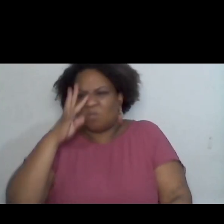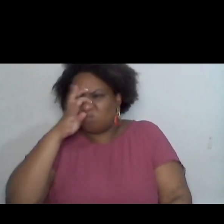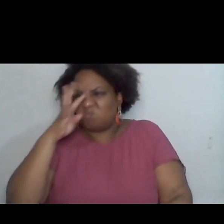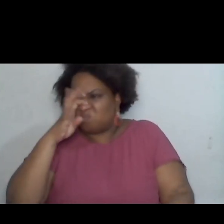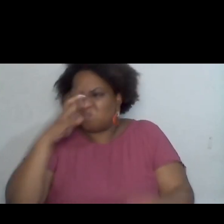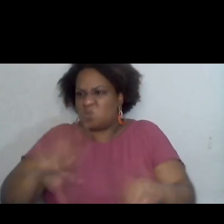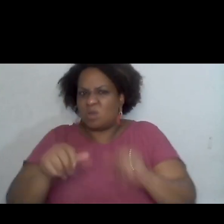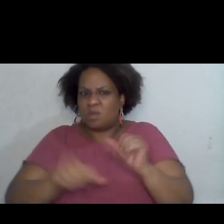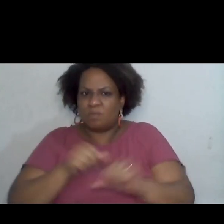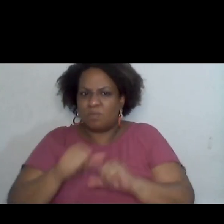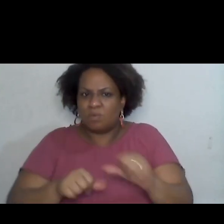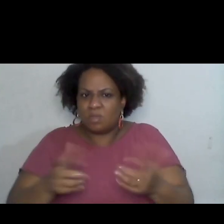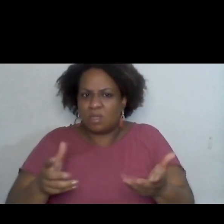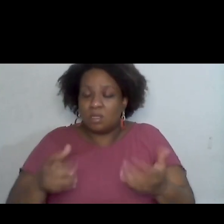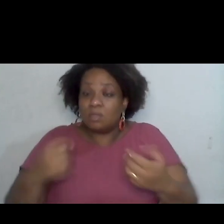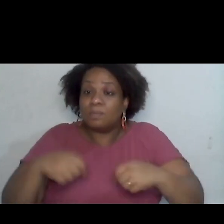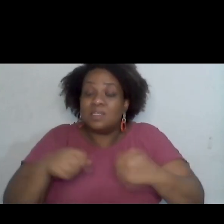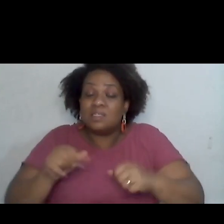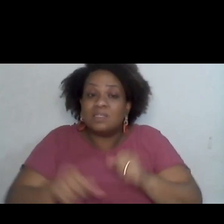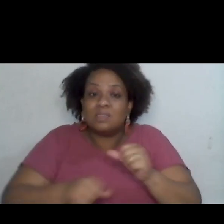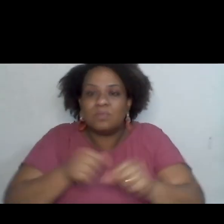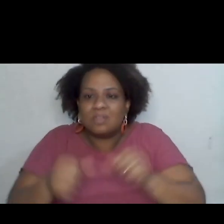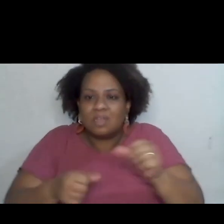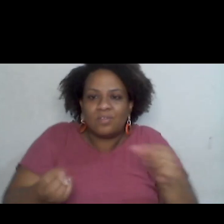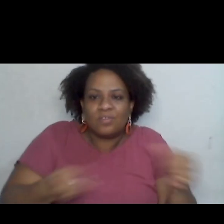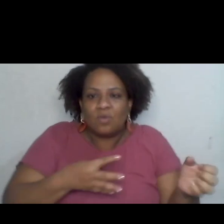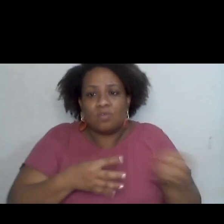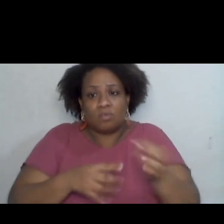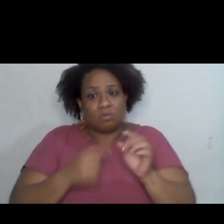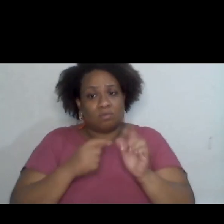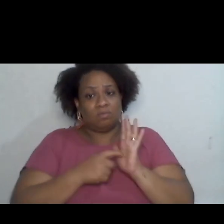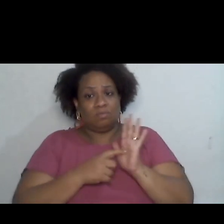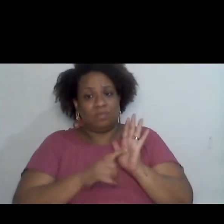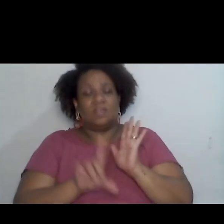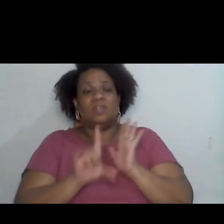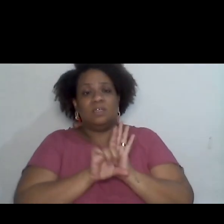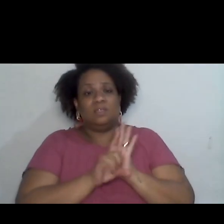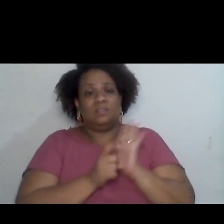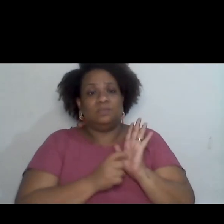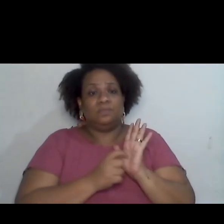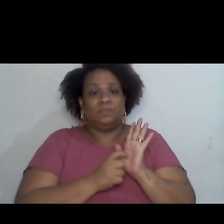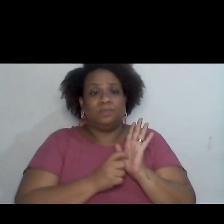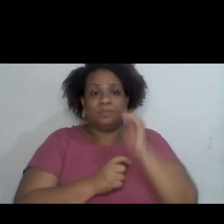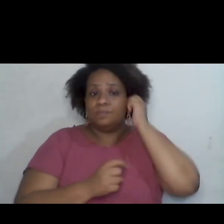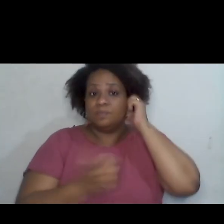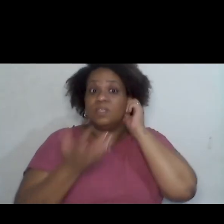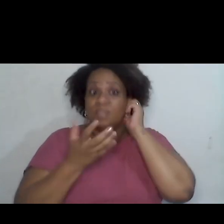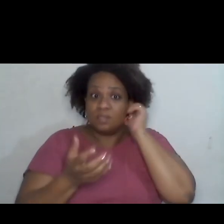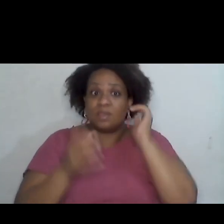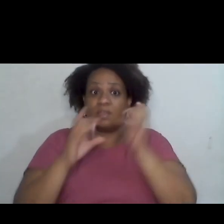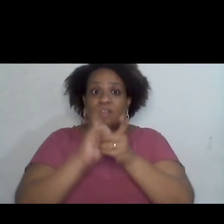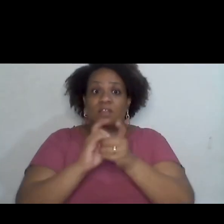A mudança é necessária por uma atualização que é legal e que visa justamente